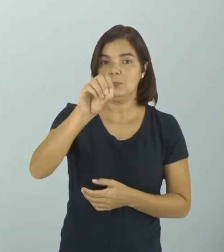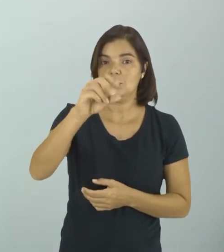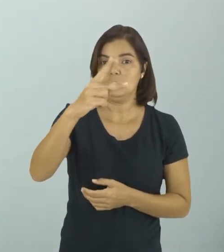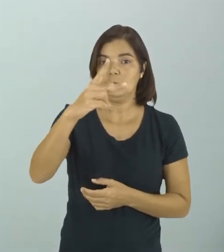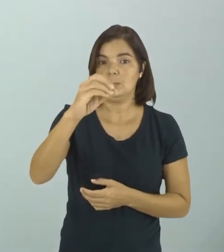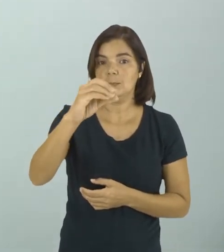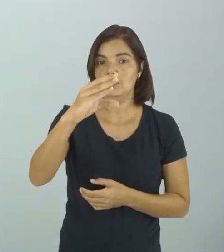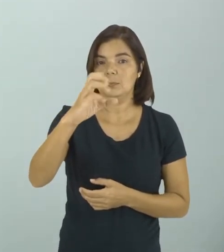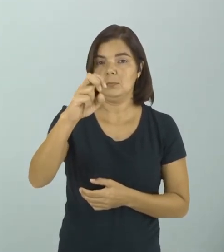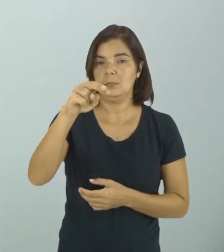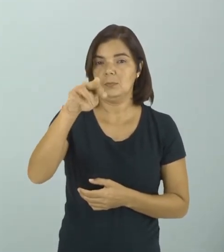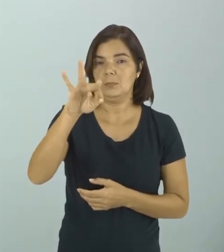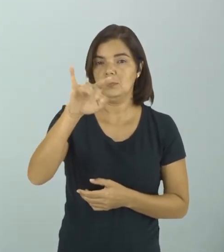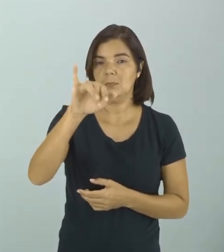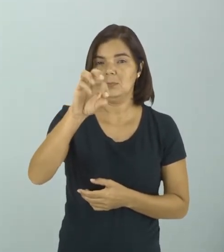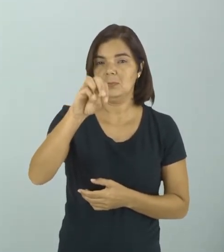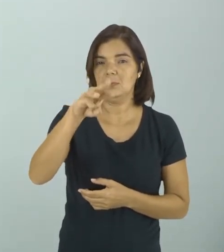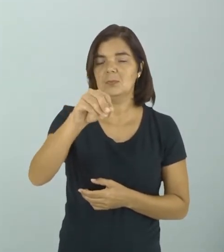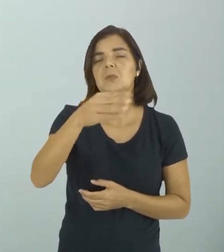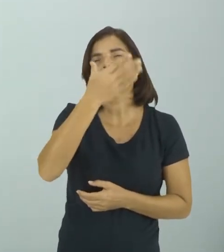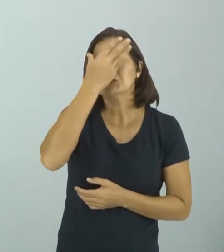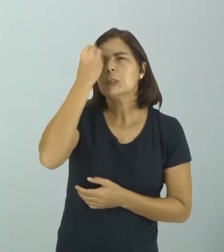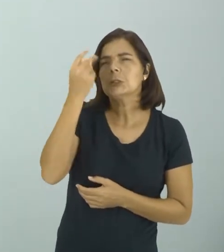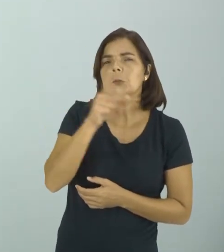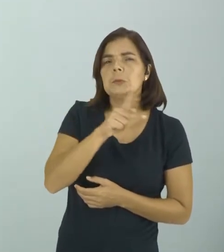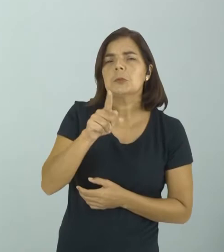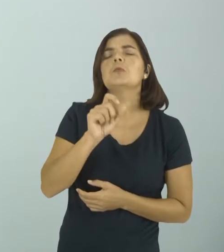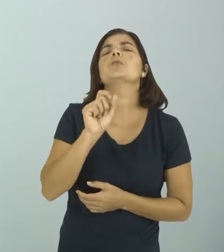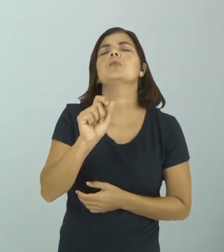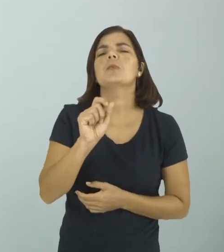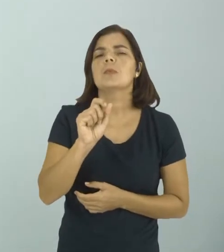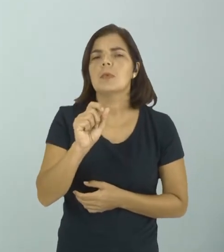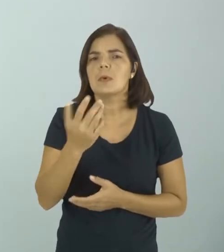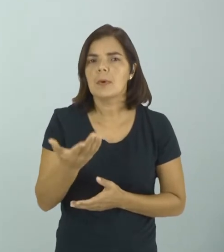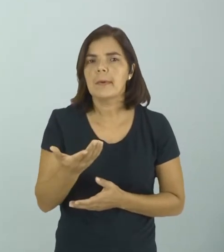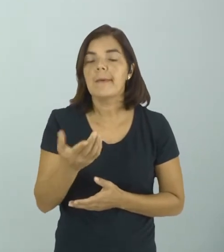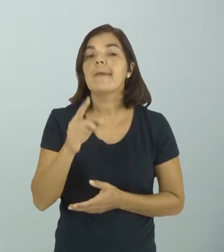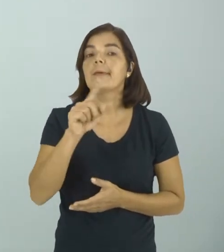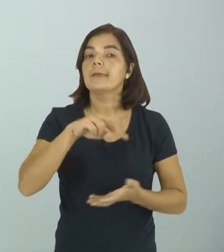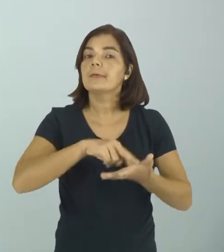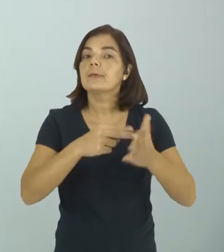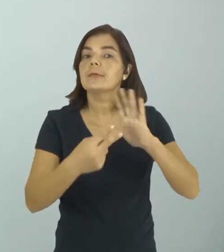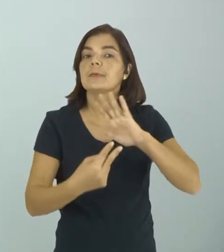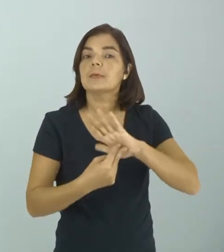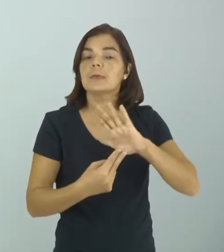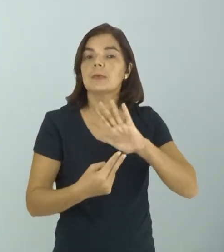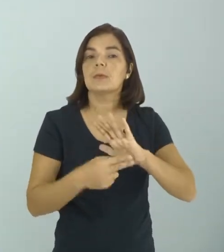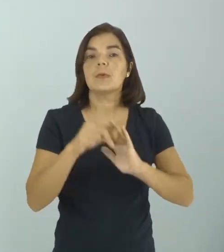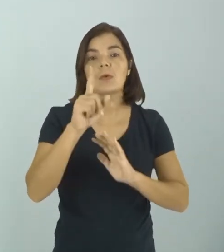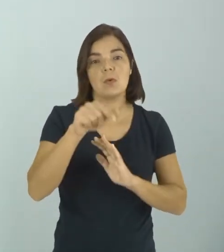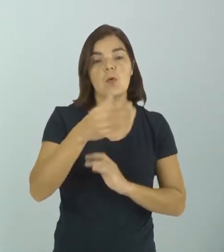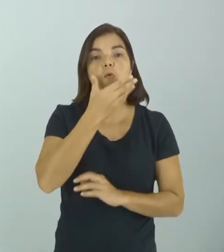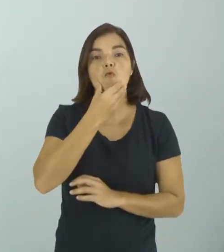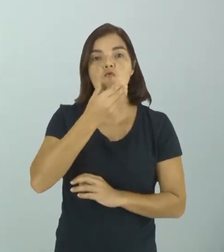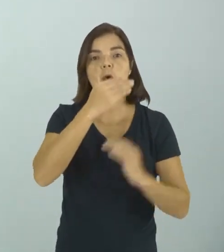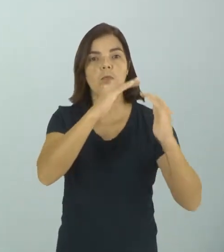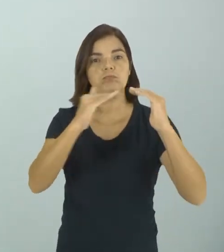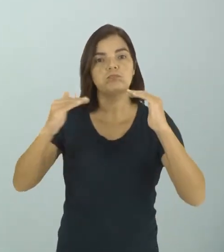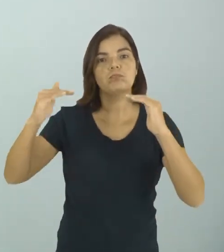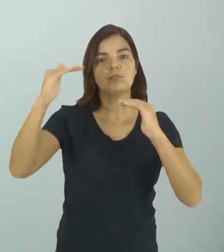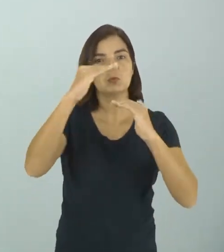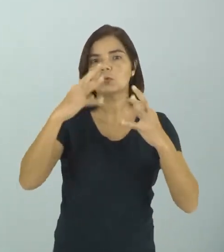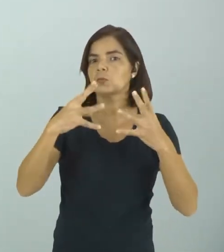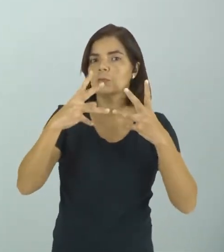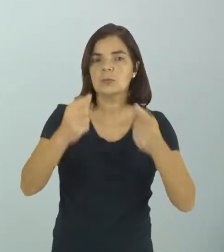antropocentrismo. Professor, eu esqueci o que significa antropocentrismo. Antropocentrismo é o homem no centro de